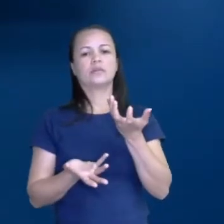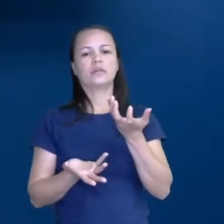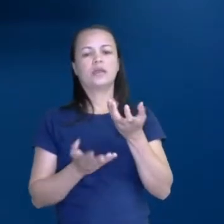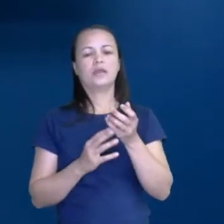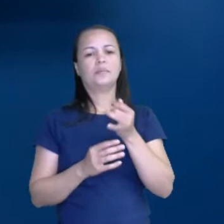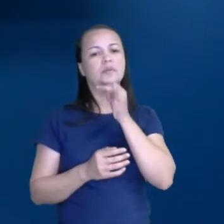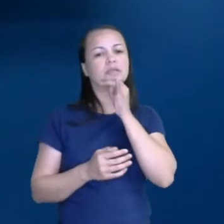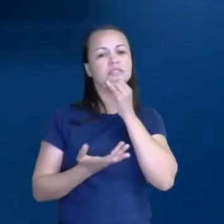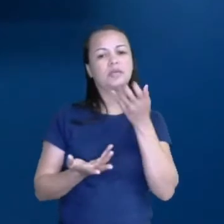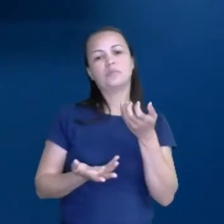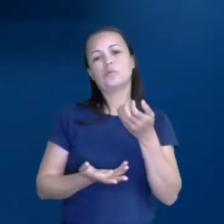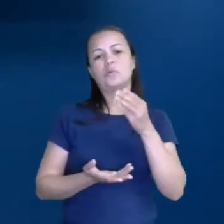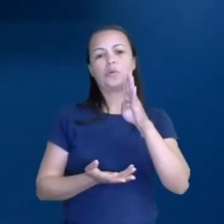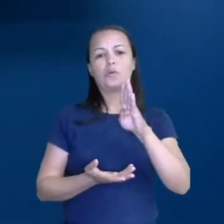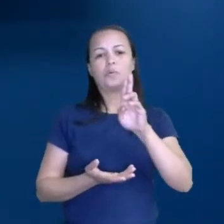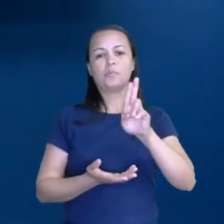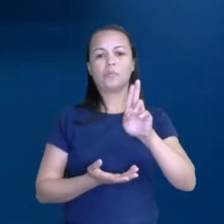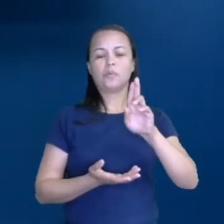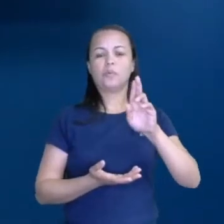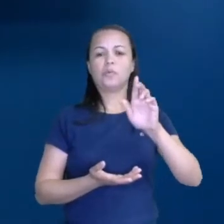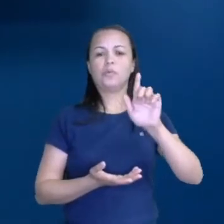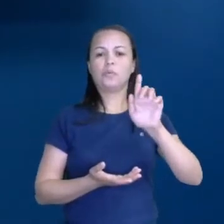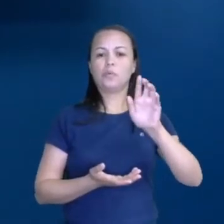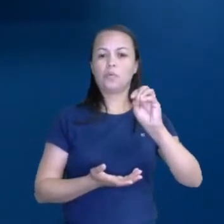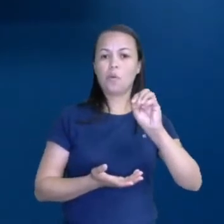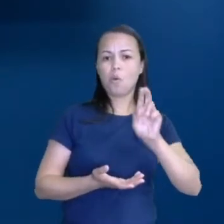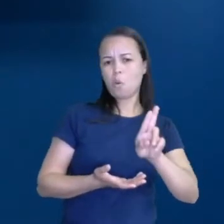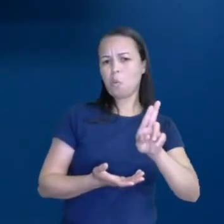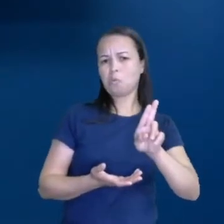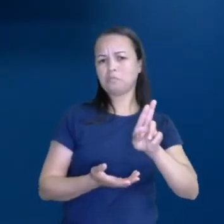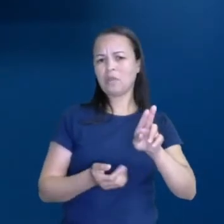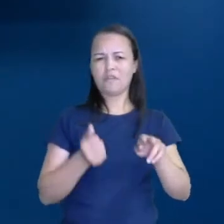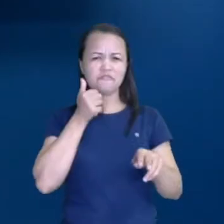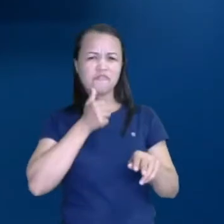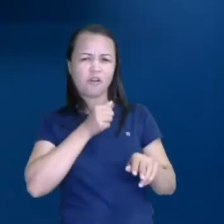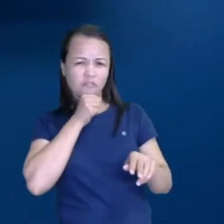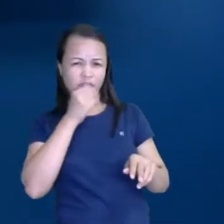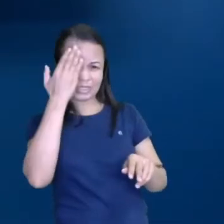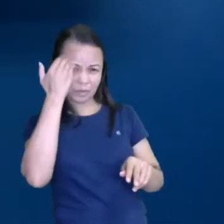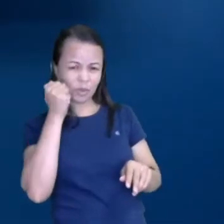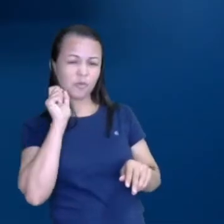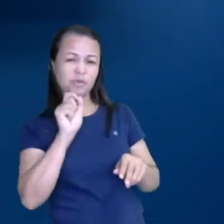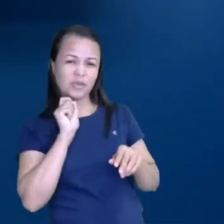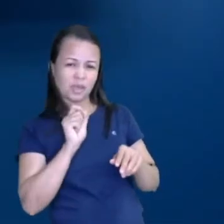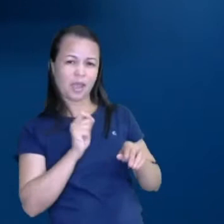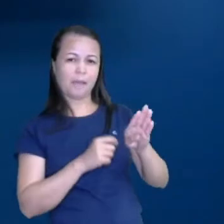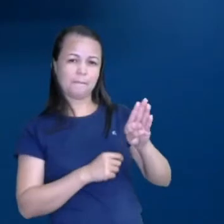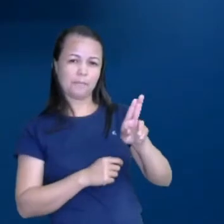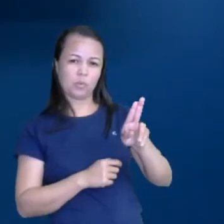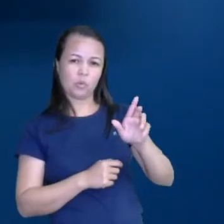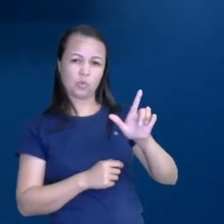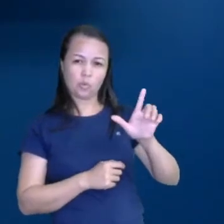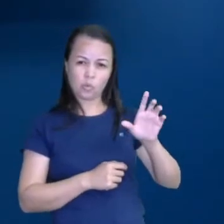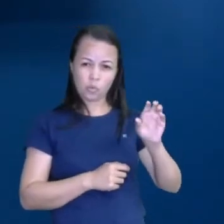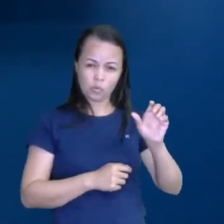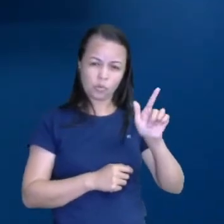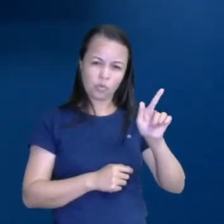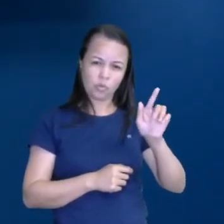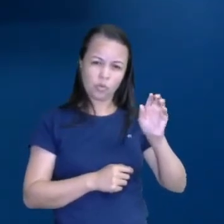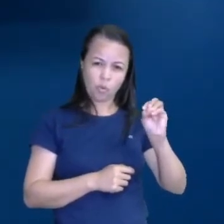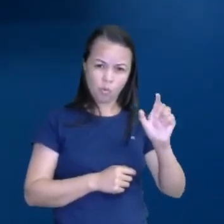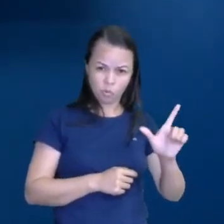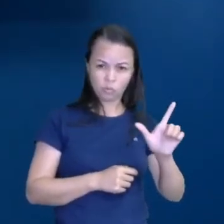bugou. Será que minha avó vai saber o que é bugou? Não sabe. Então, a variação linguística também vai da